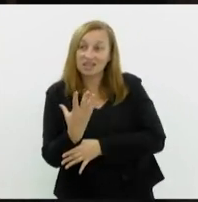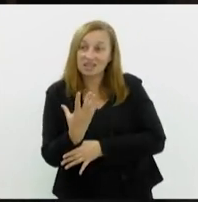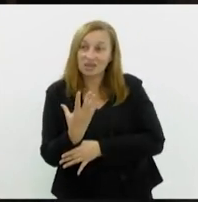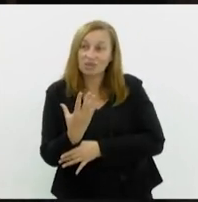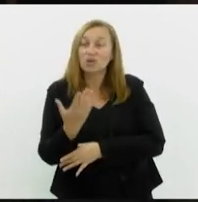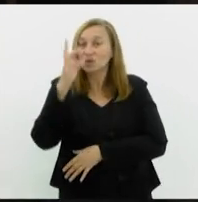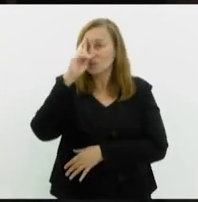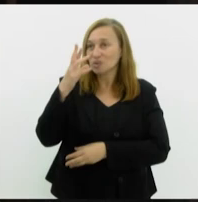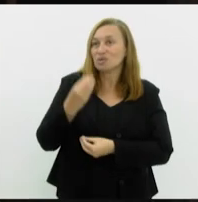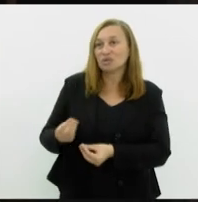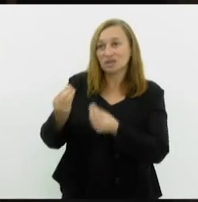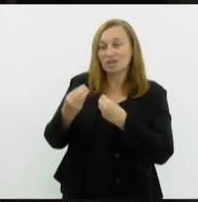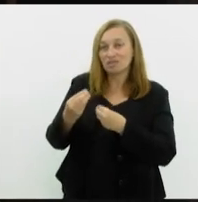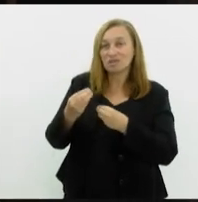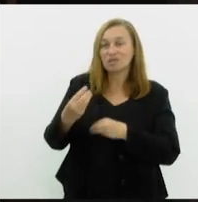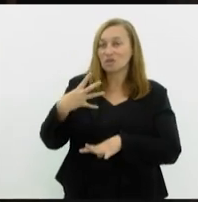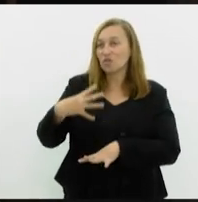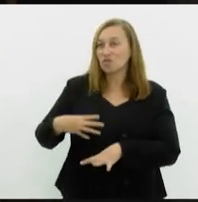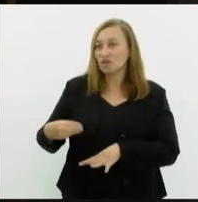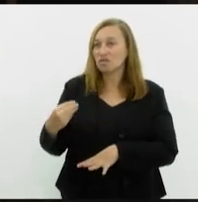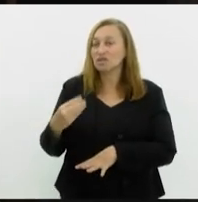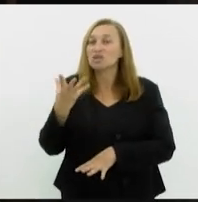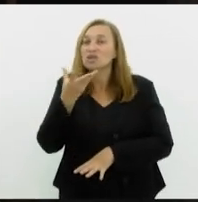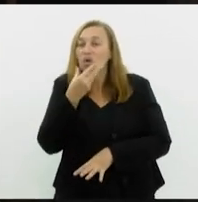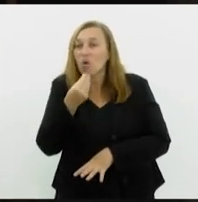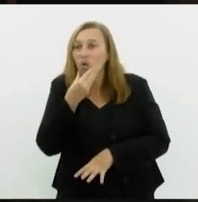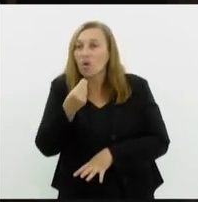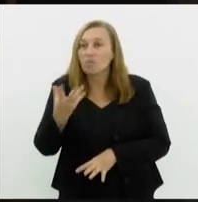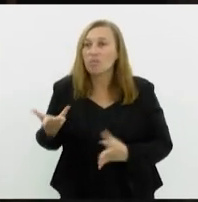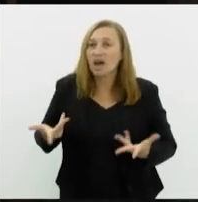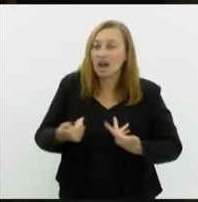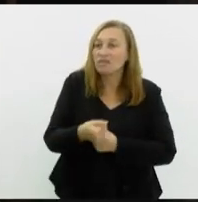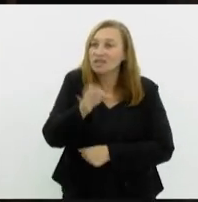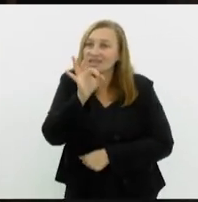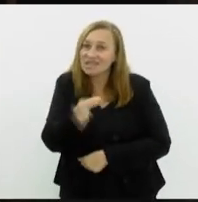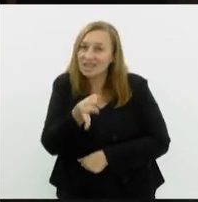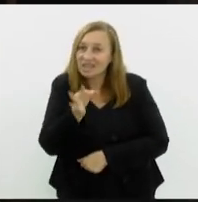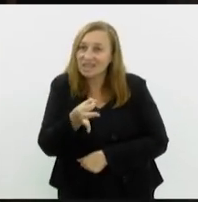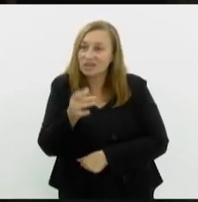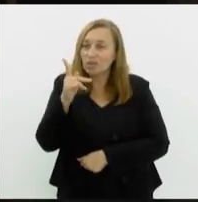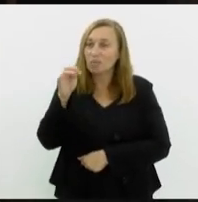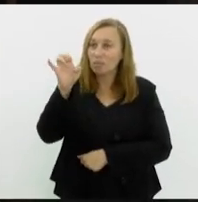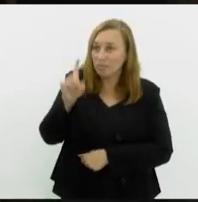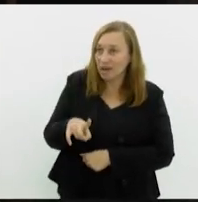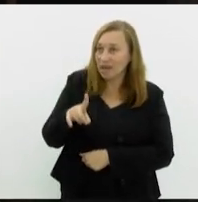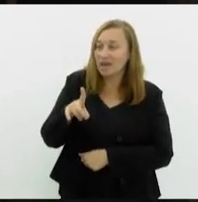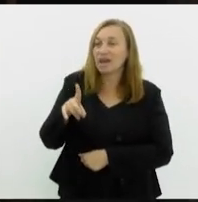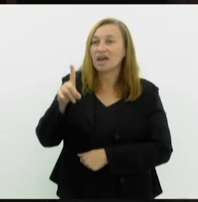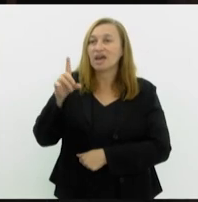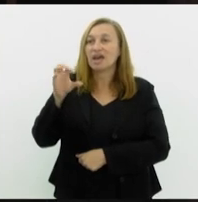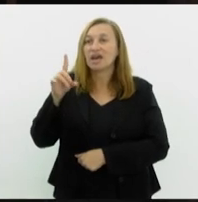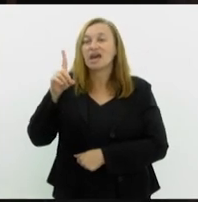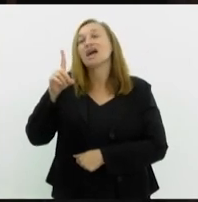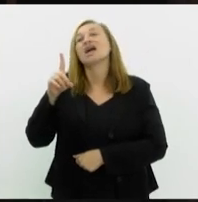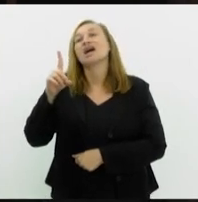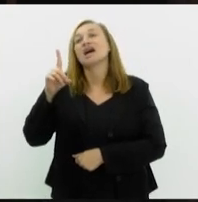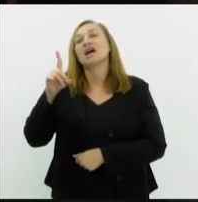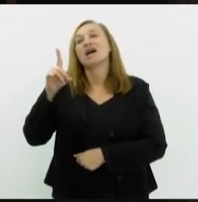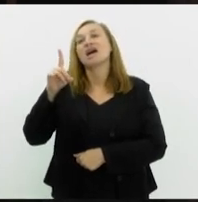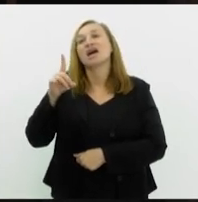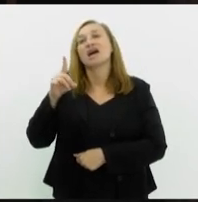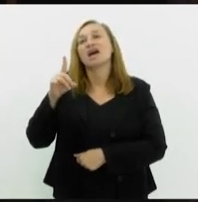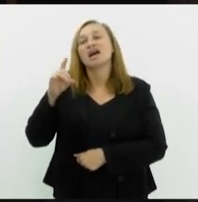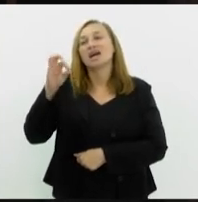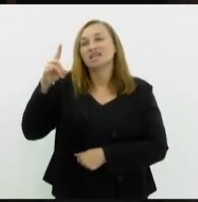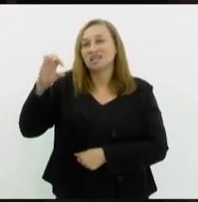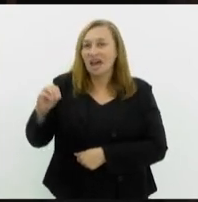que o senhor deu ao seu filho, esse rapaz maravilhoso, e eu tenho certeza que, como pré-candidato a prefeito de Mangaratiba, e no futuro